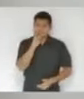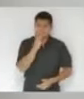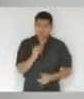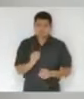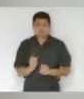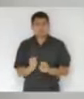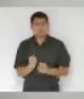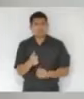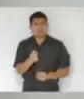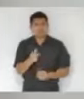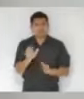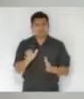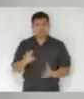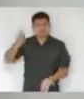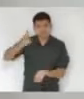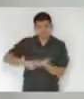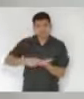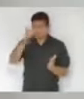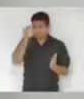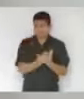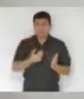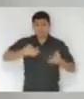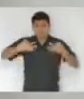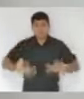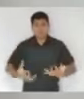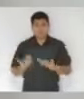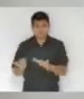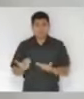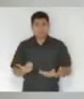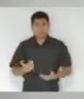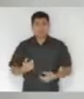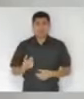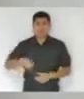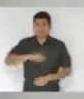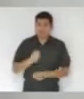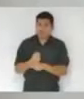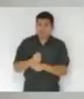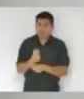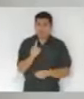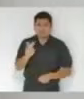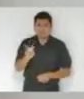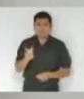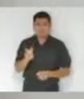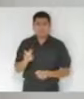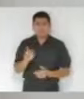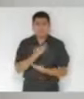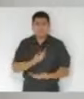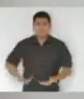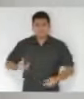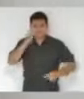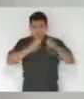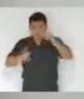mas em termos de comprometimento é muito, porque vivemos aí 15 anos de governo de esquerda que construía porto em